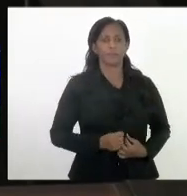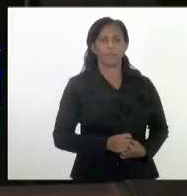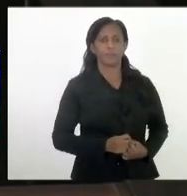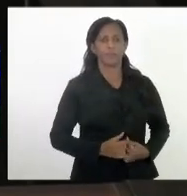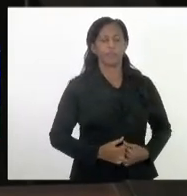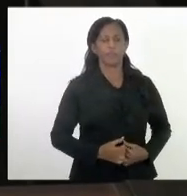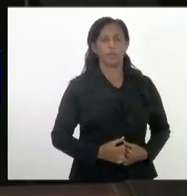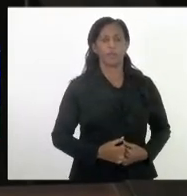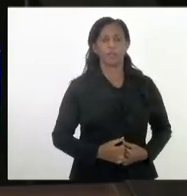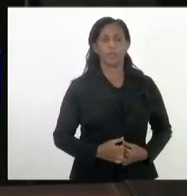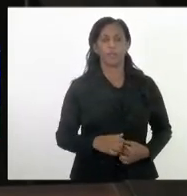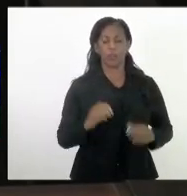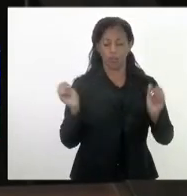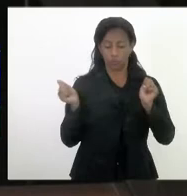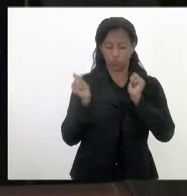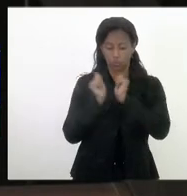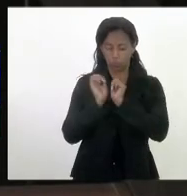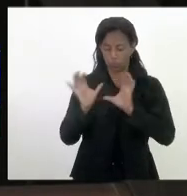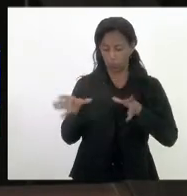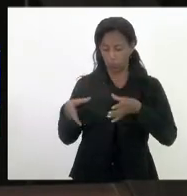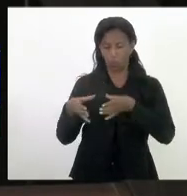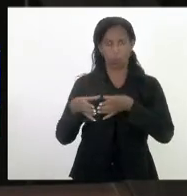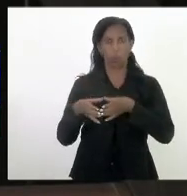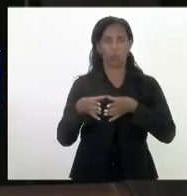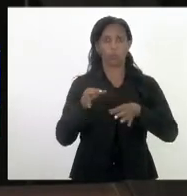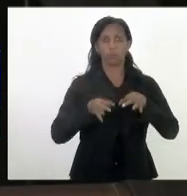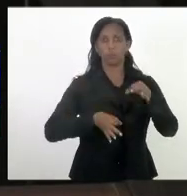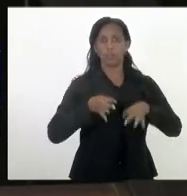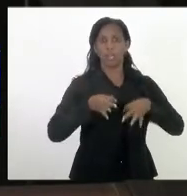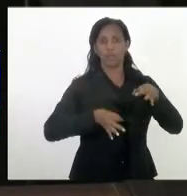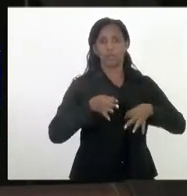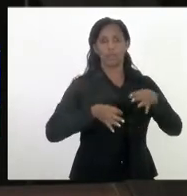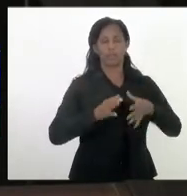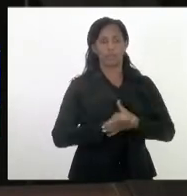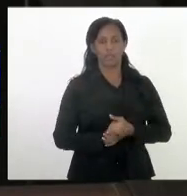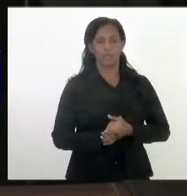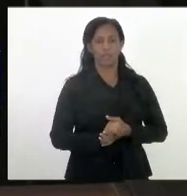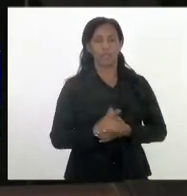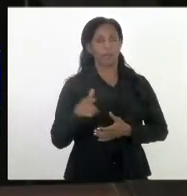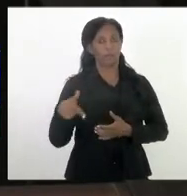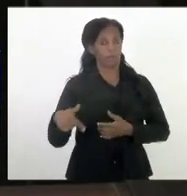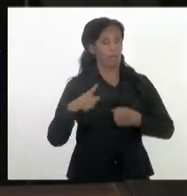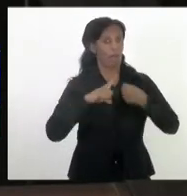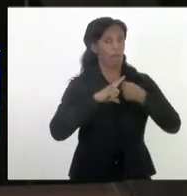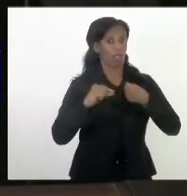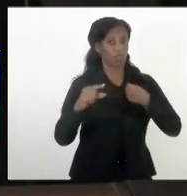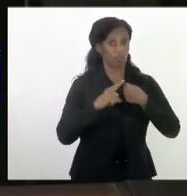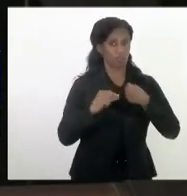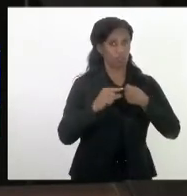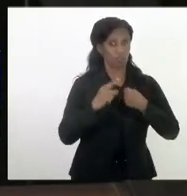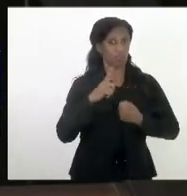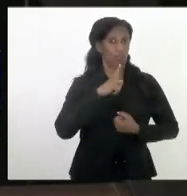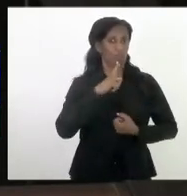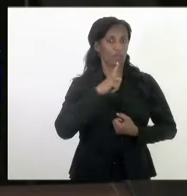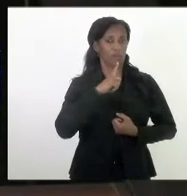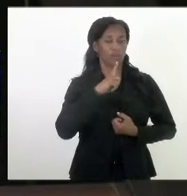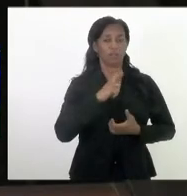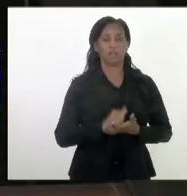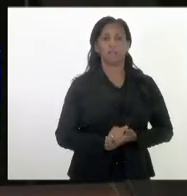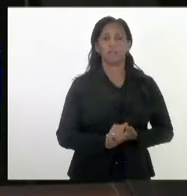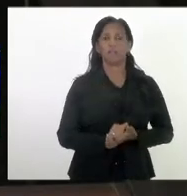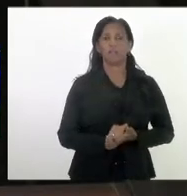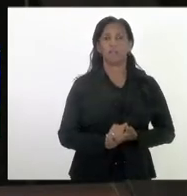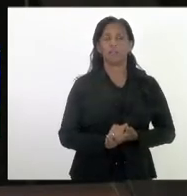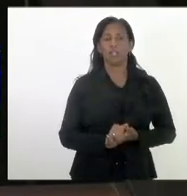acatado no âmbito da Comissão de Constituição e Justiça para que esse artigo tenha a redação de